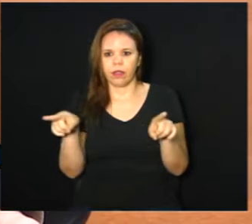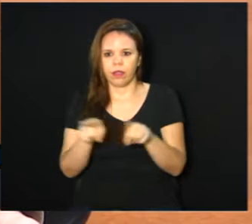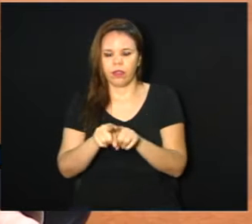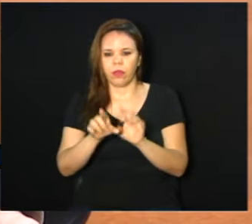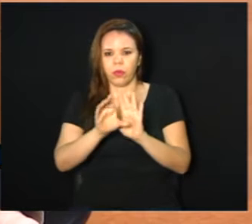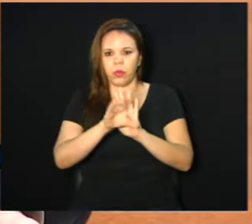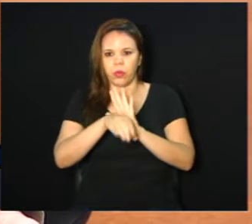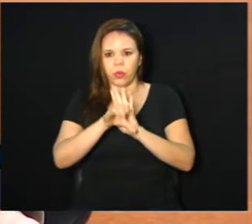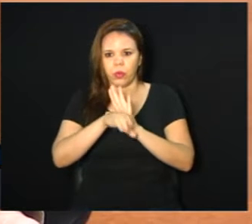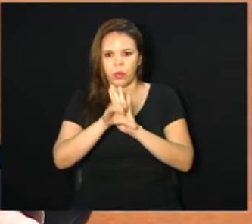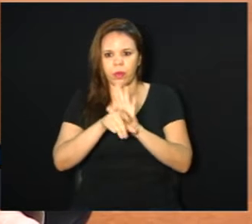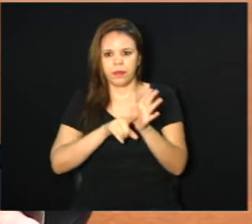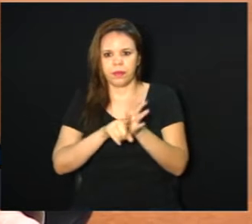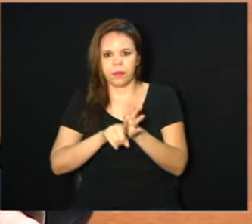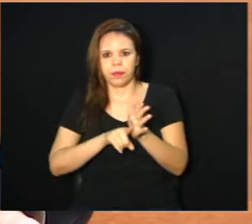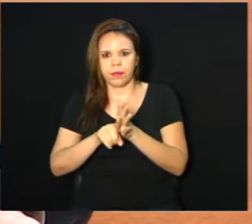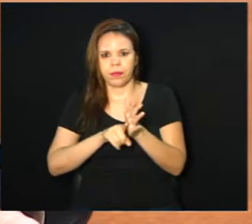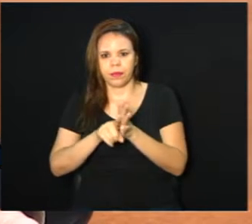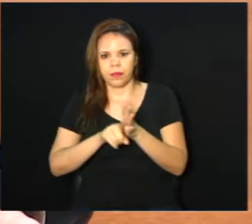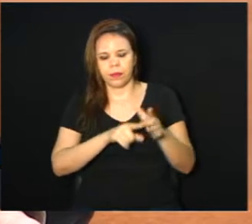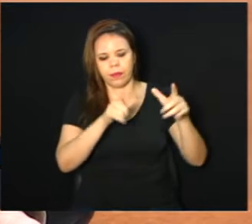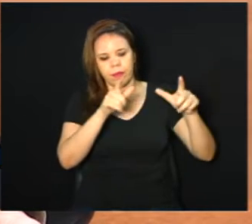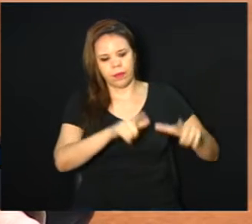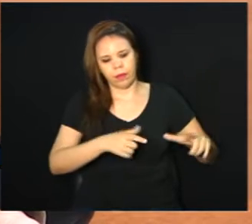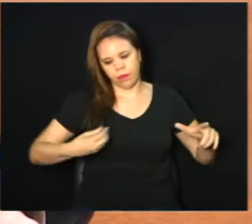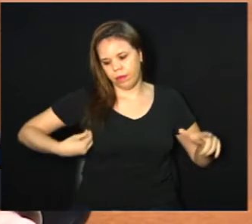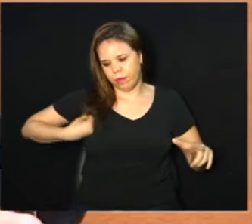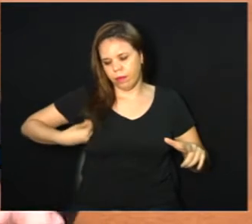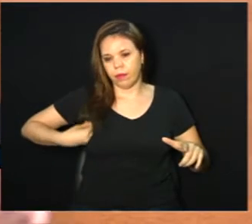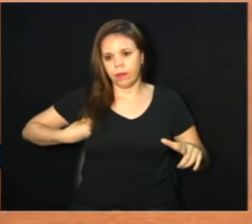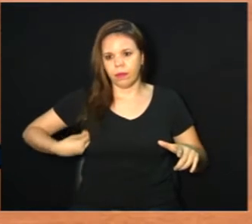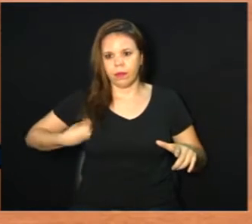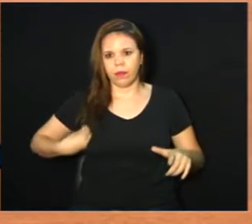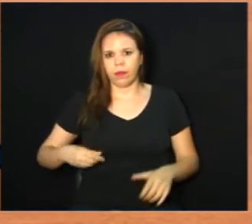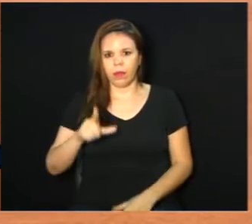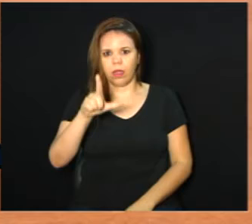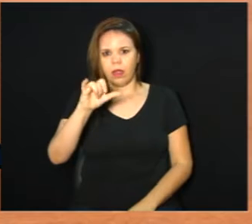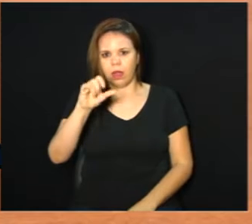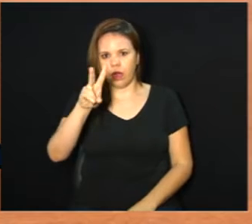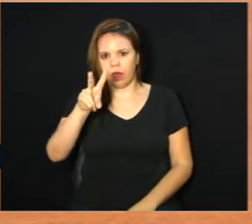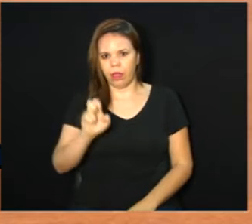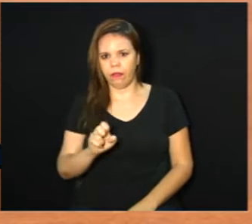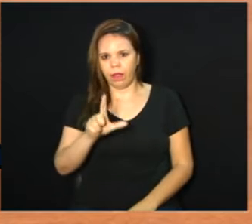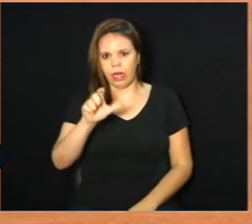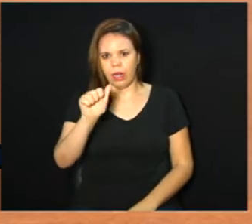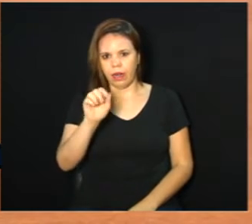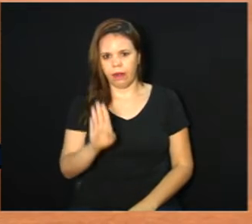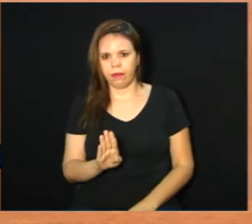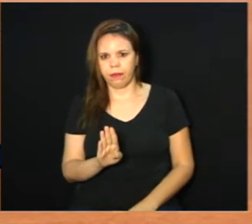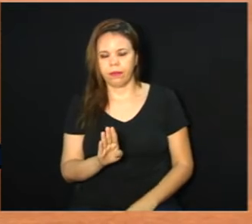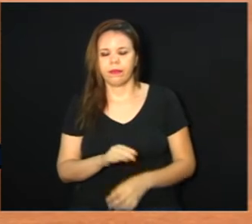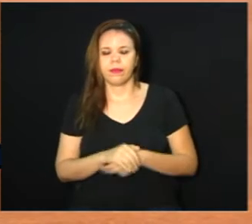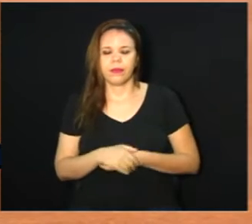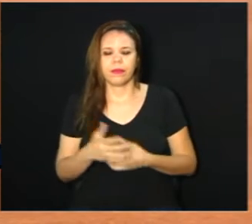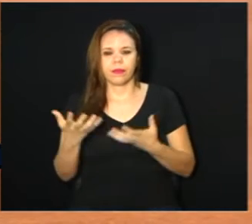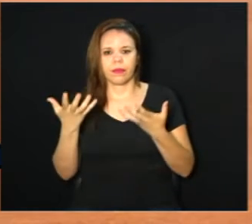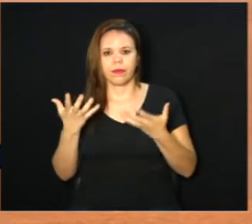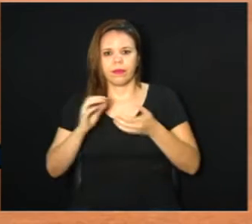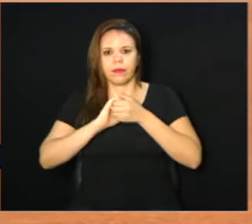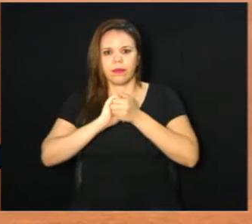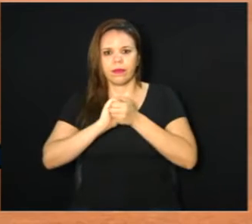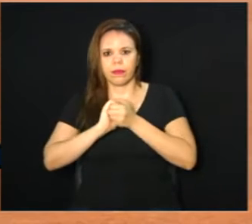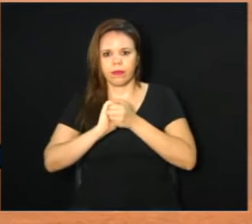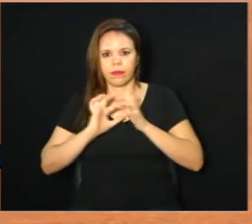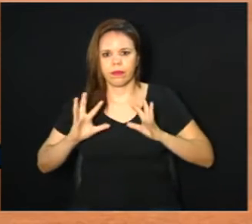de pesquisa, que é o Laboratório Vivo, o Living Lab, é isso? Então, quero cumprimentar a todos